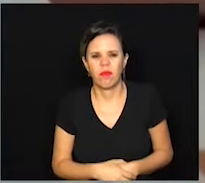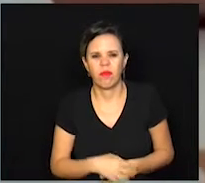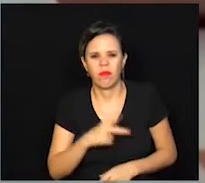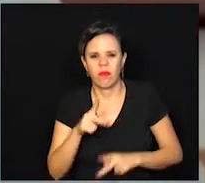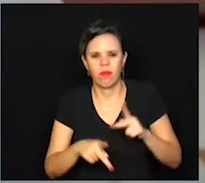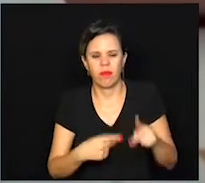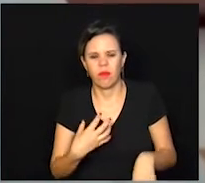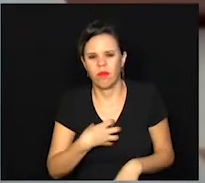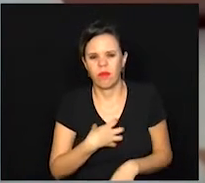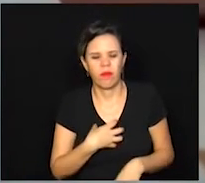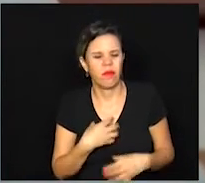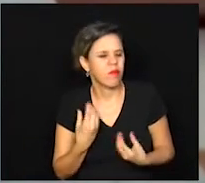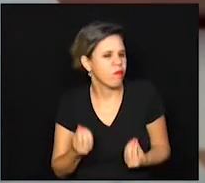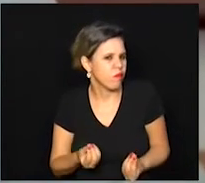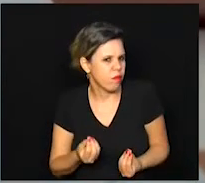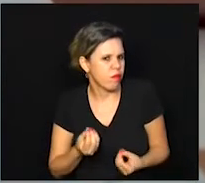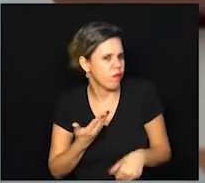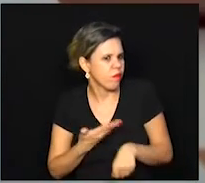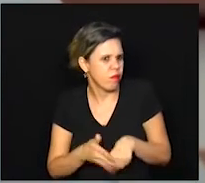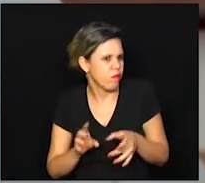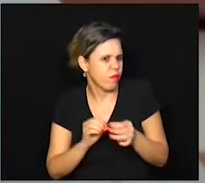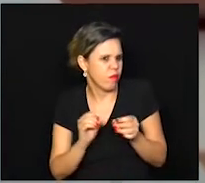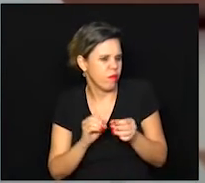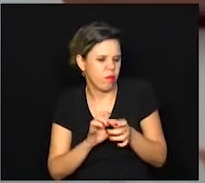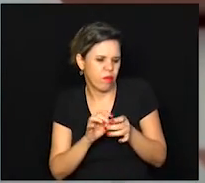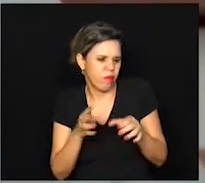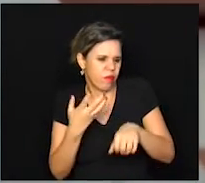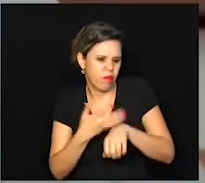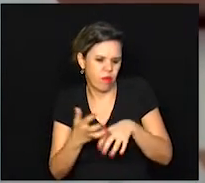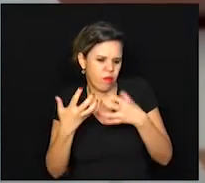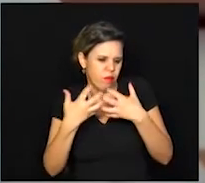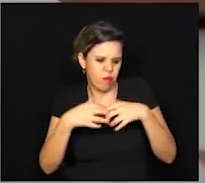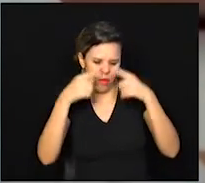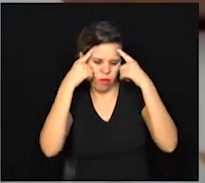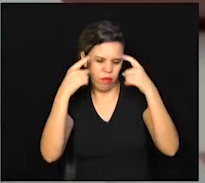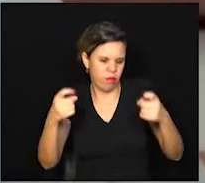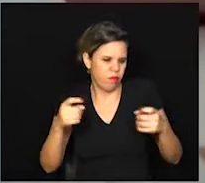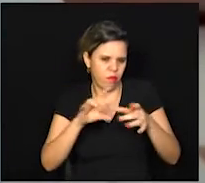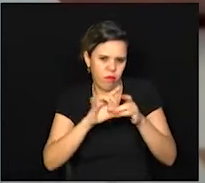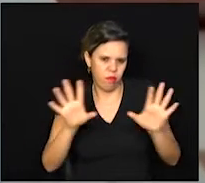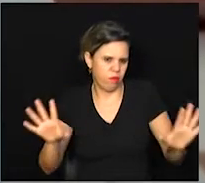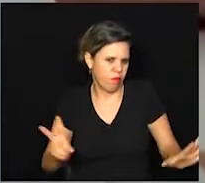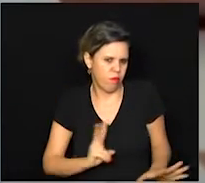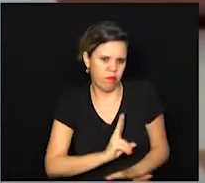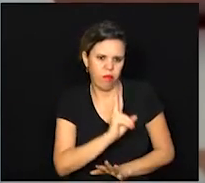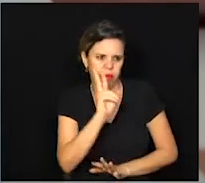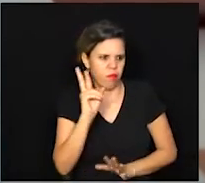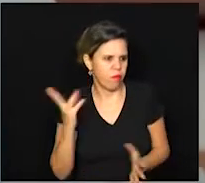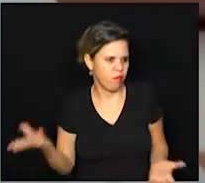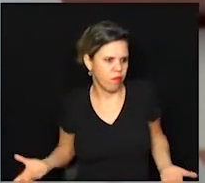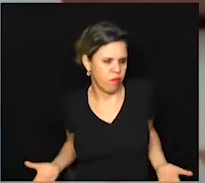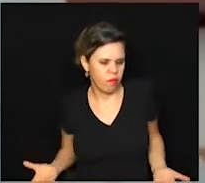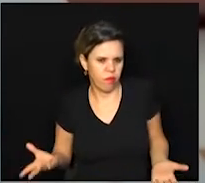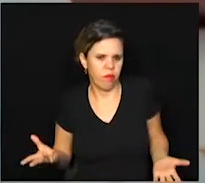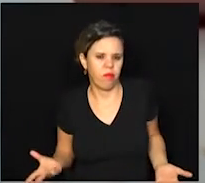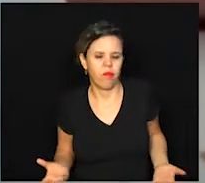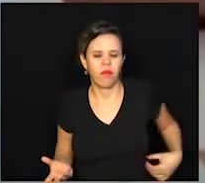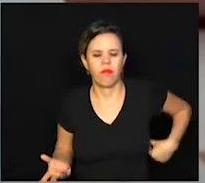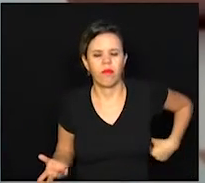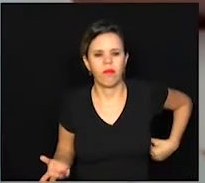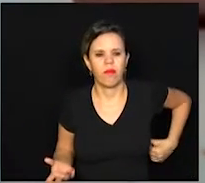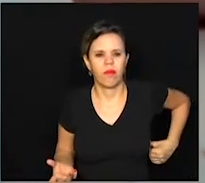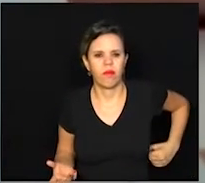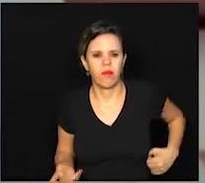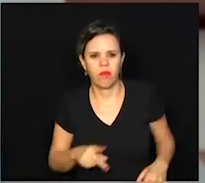à vontade a praticar atos de violência de modo permanente, com um certo aval das